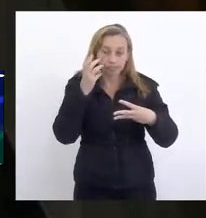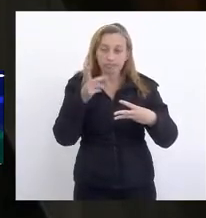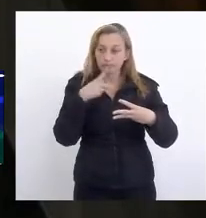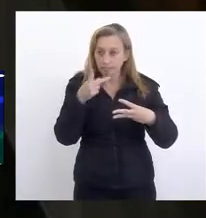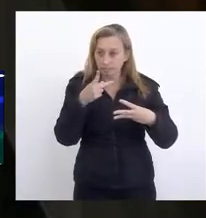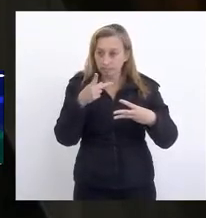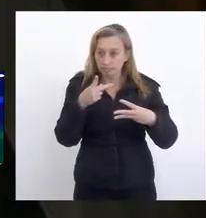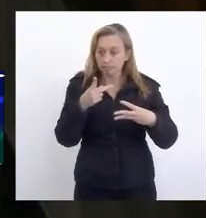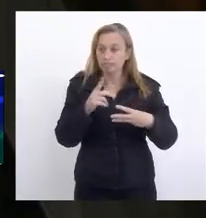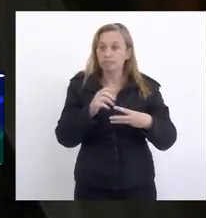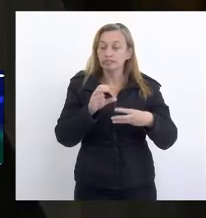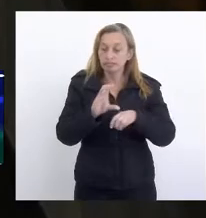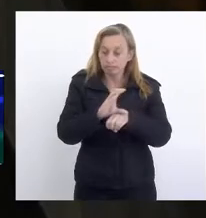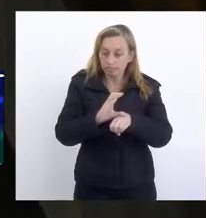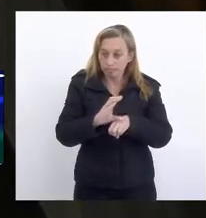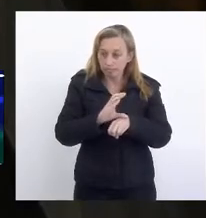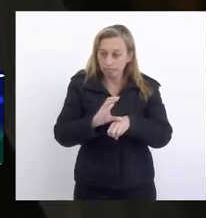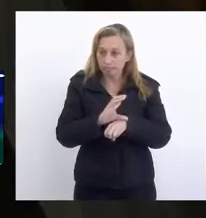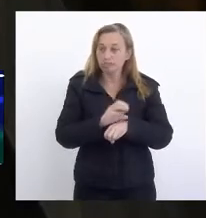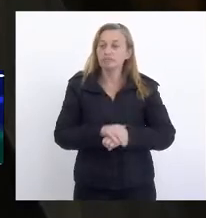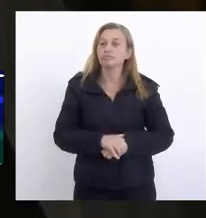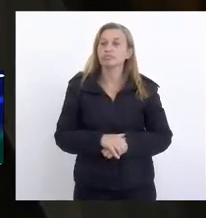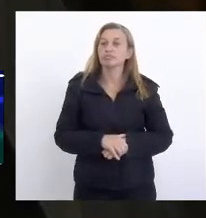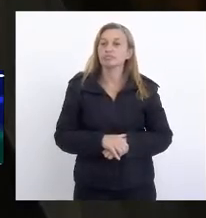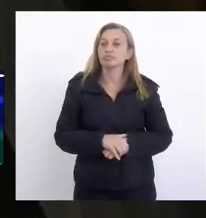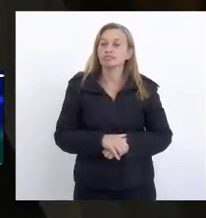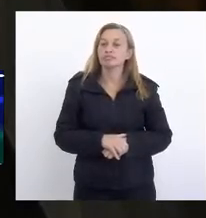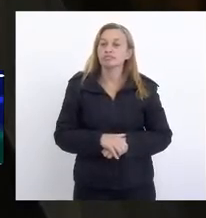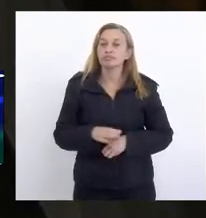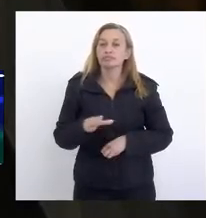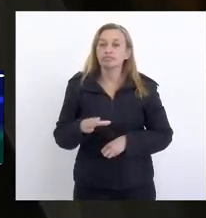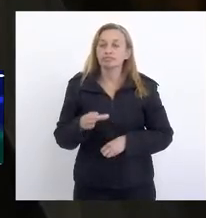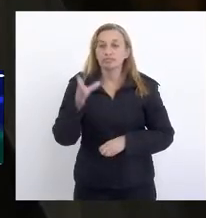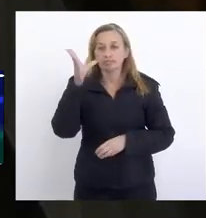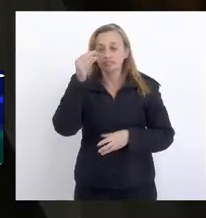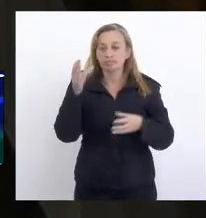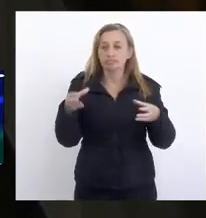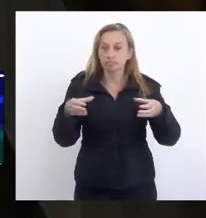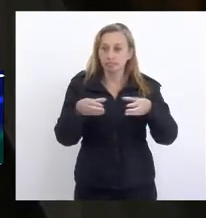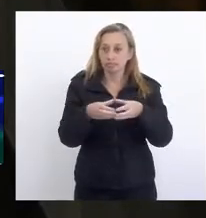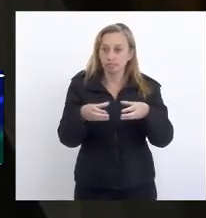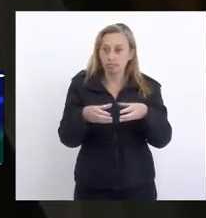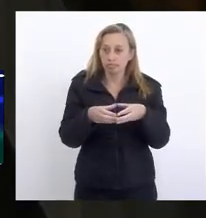advoga, constitucional, que o interesse coletivo,